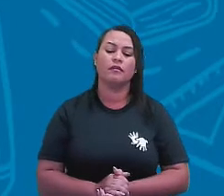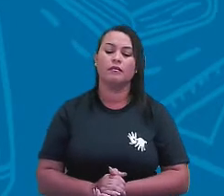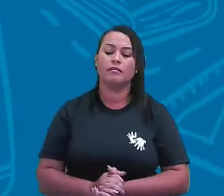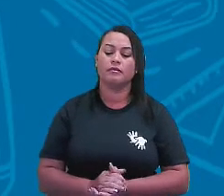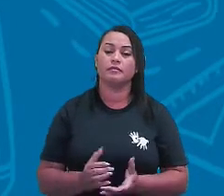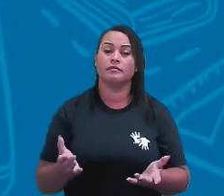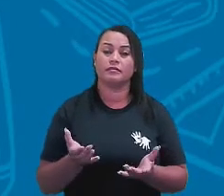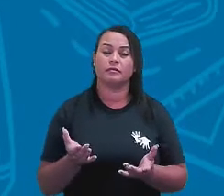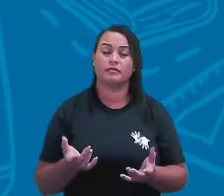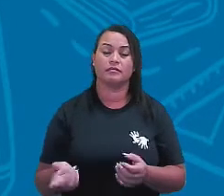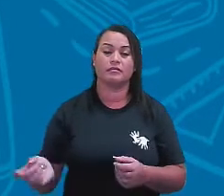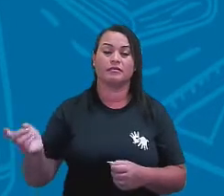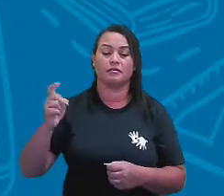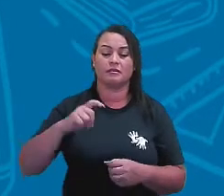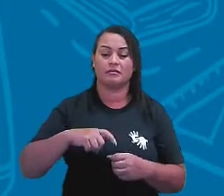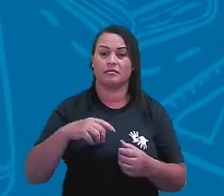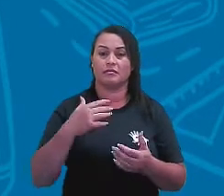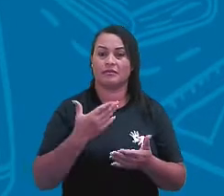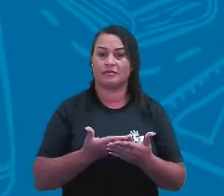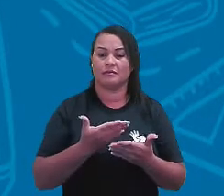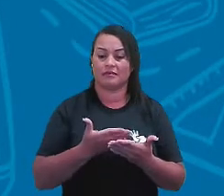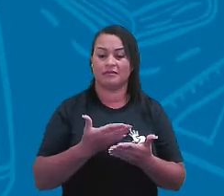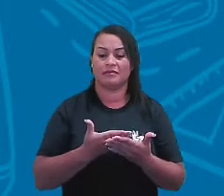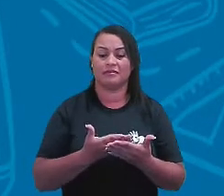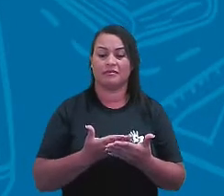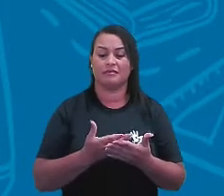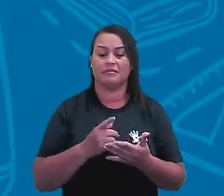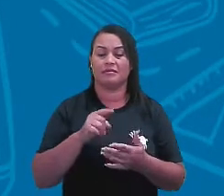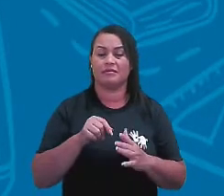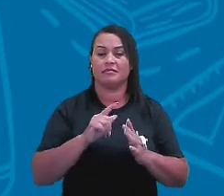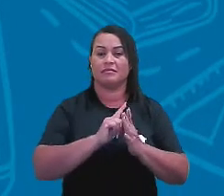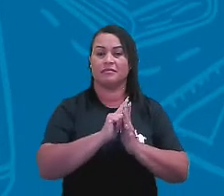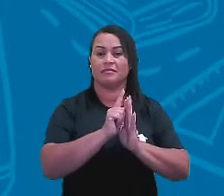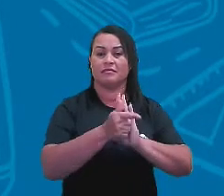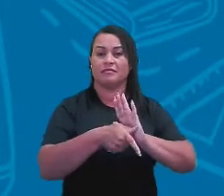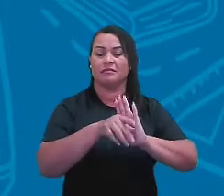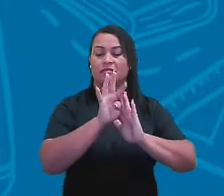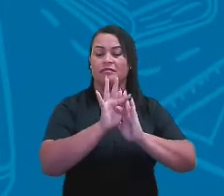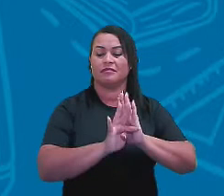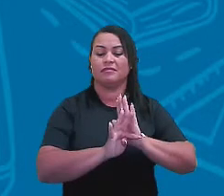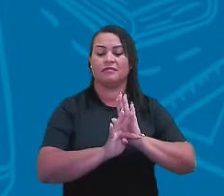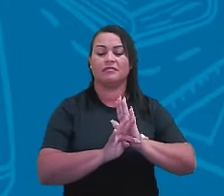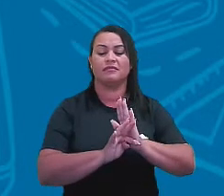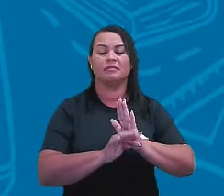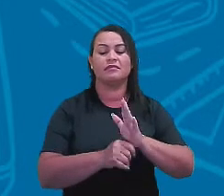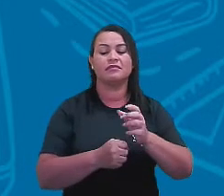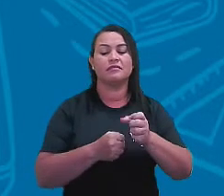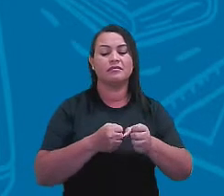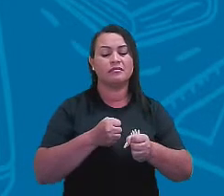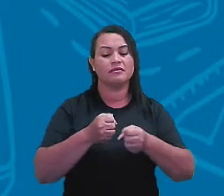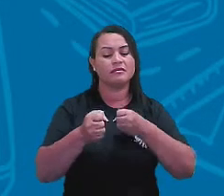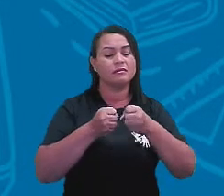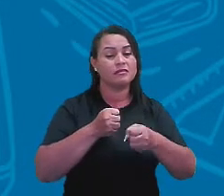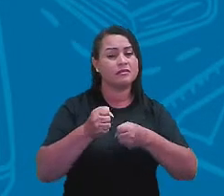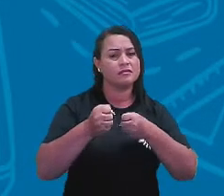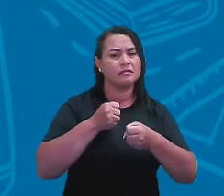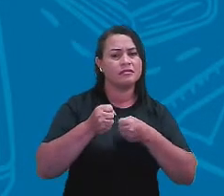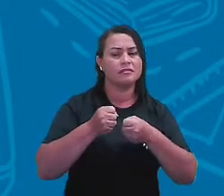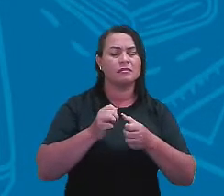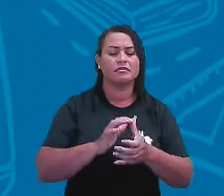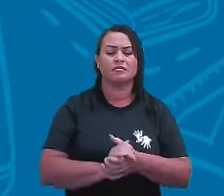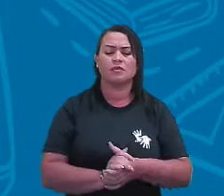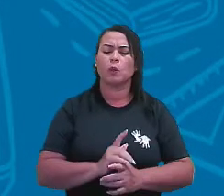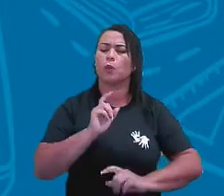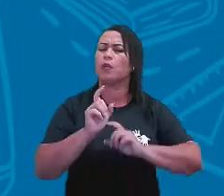nossa aula, que é gênero textual reportagem, tá? Então vamos lá. O que é uma